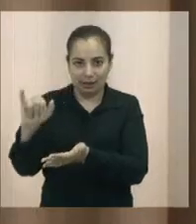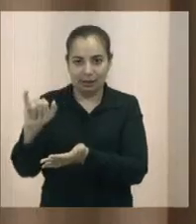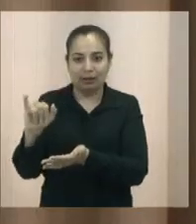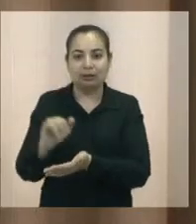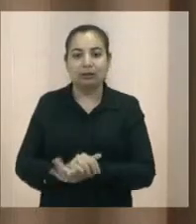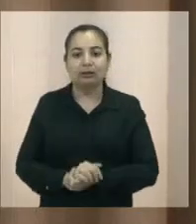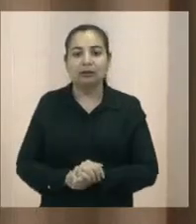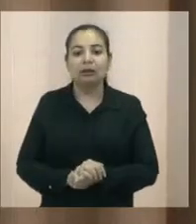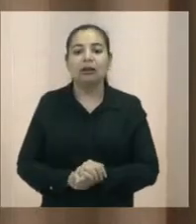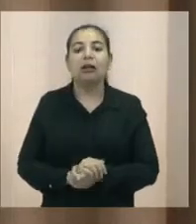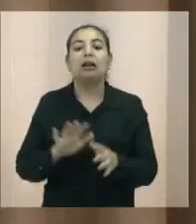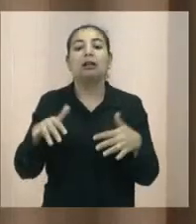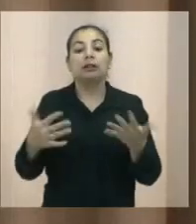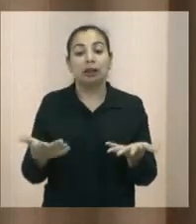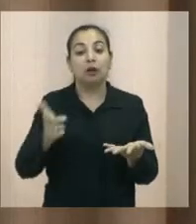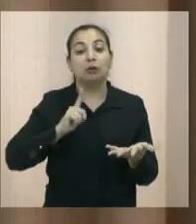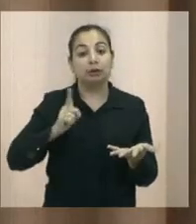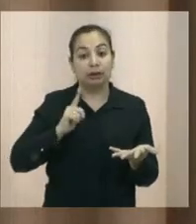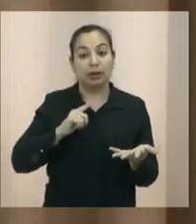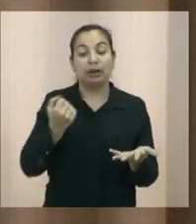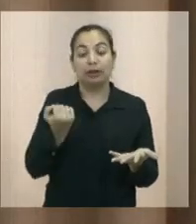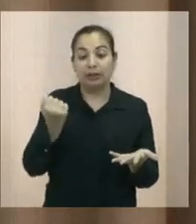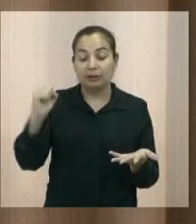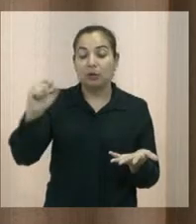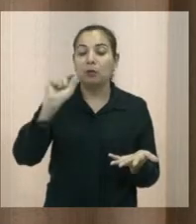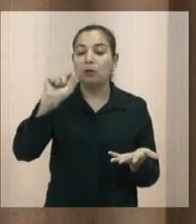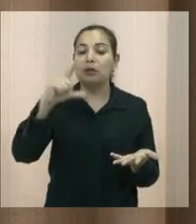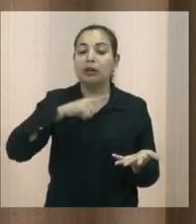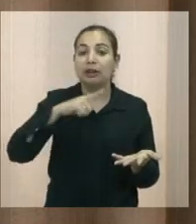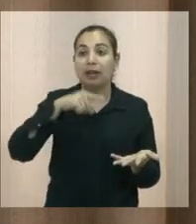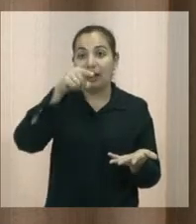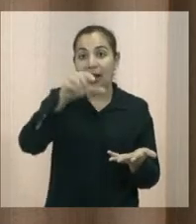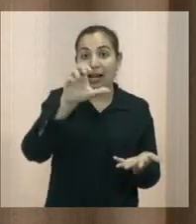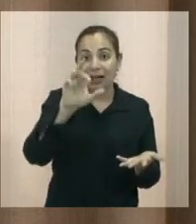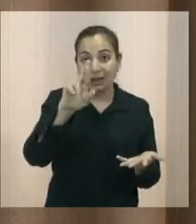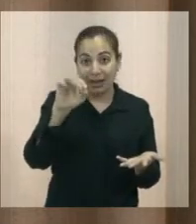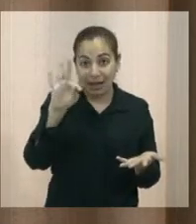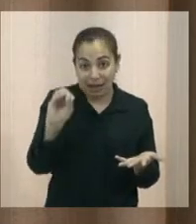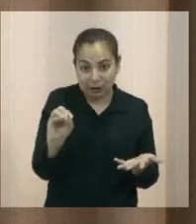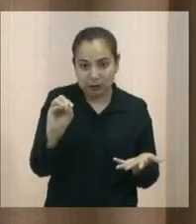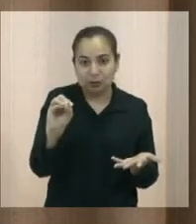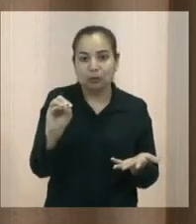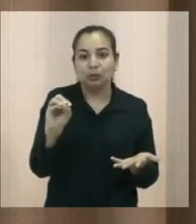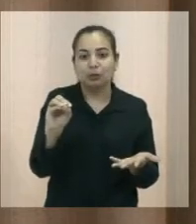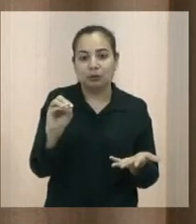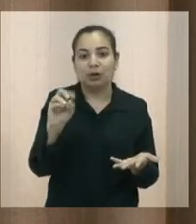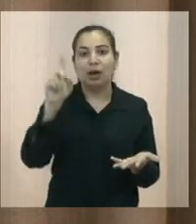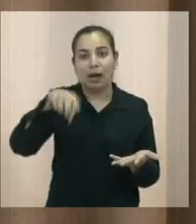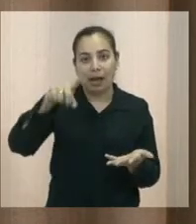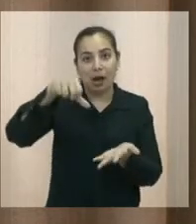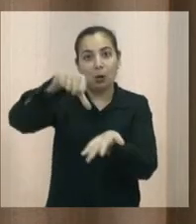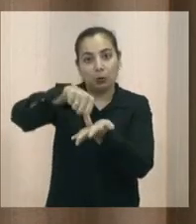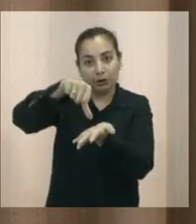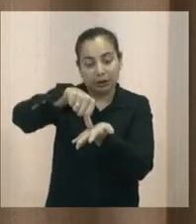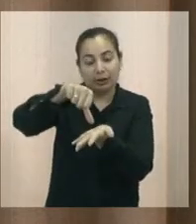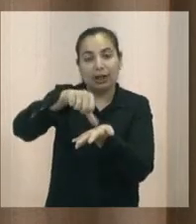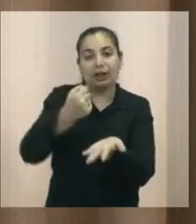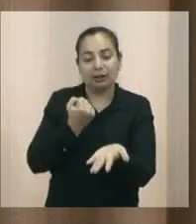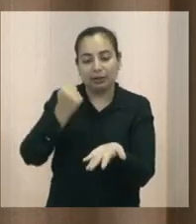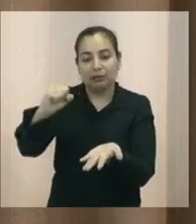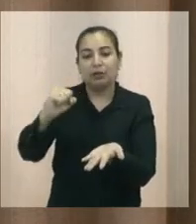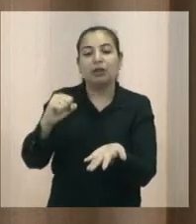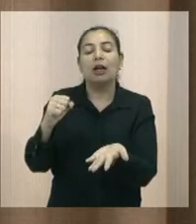um anseio muito grande dos defensores da população lá do Crato, que a unidade da Defensoria, que a gente tenha